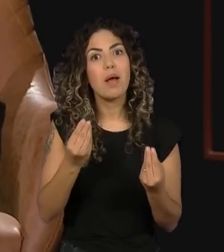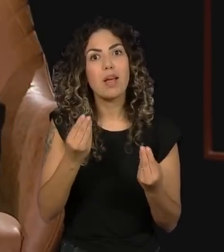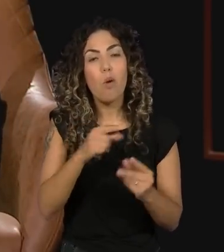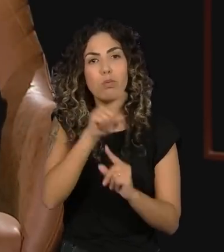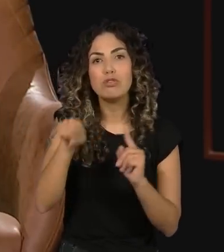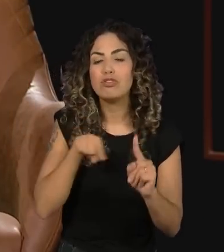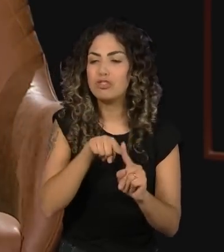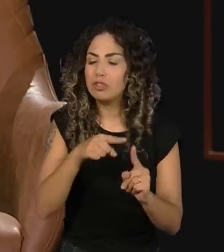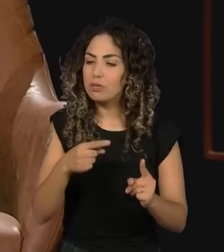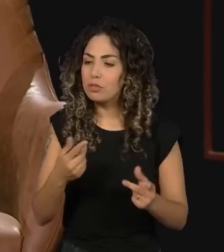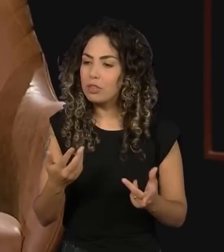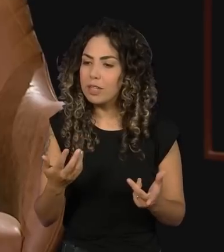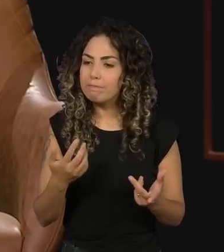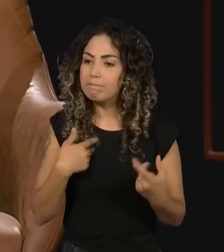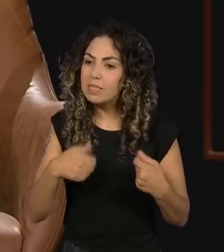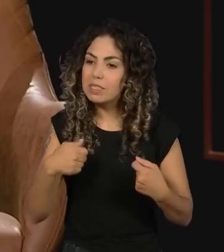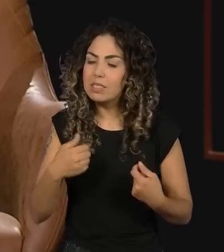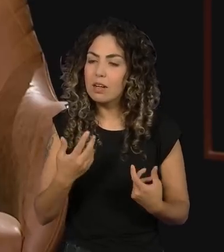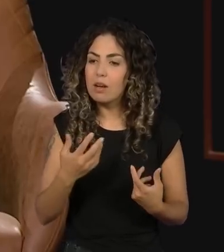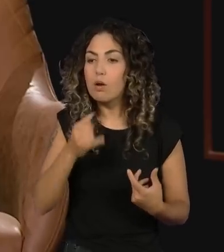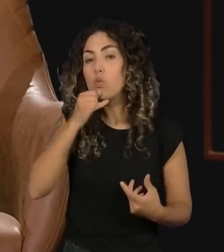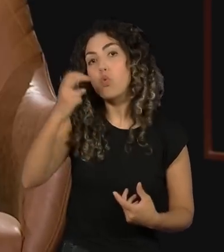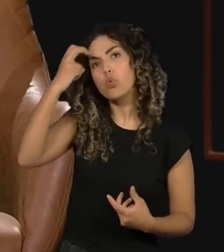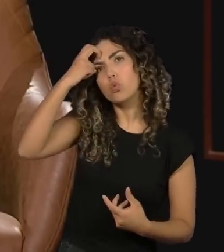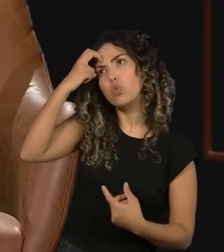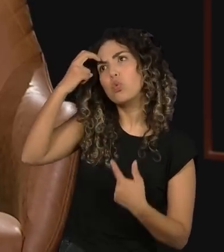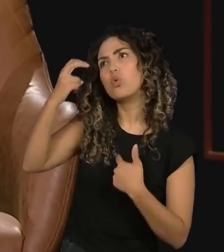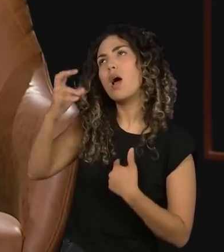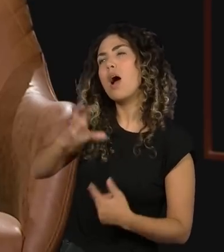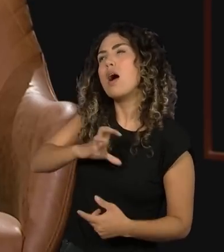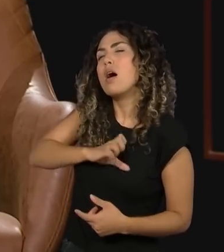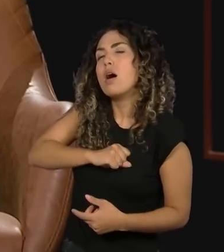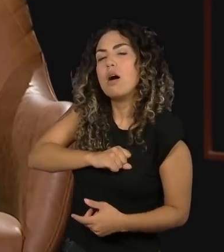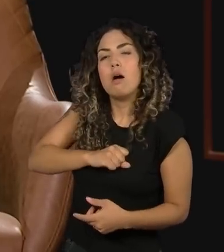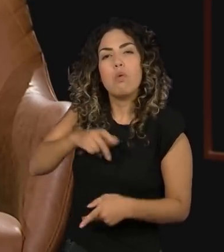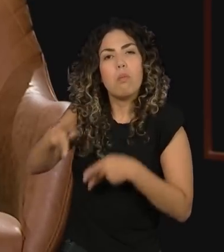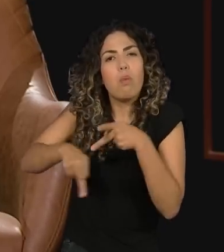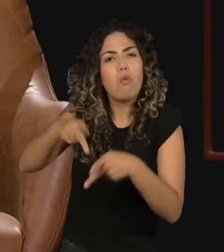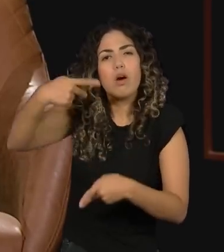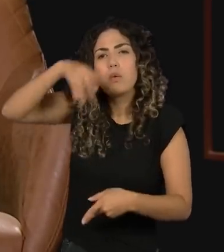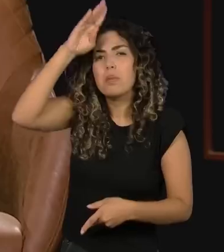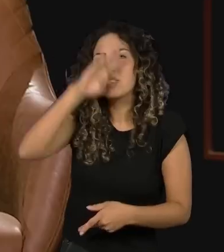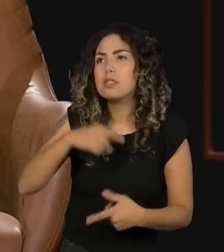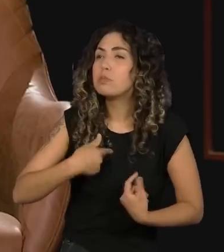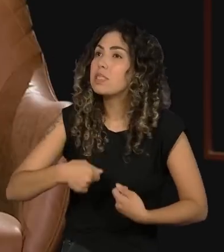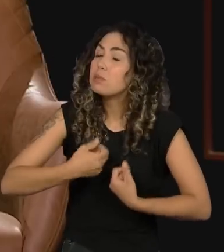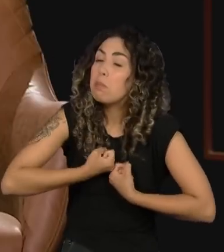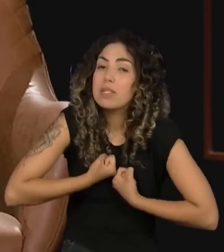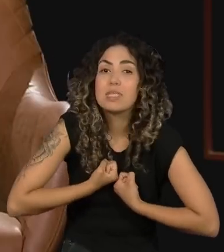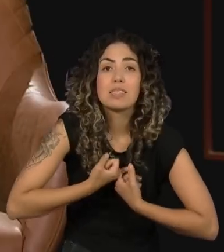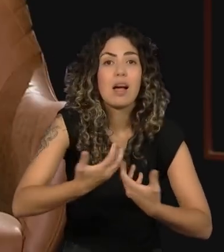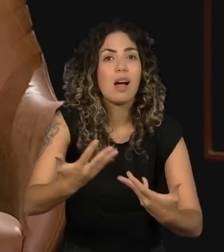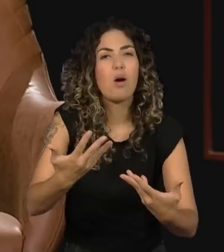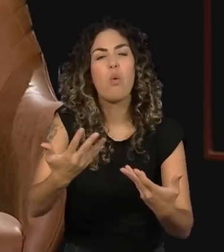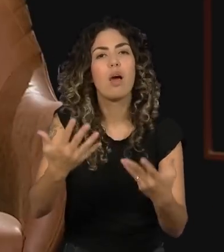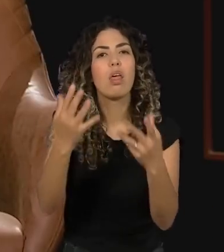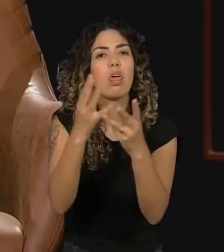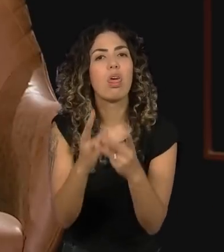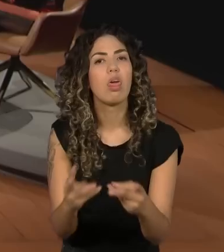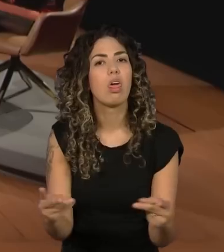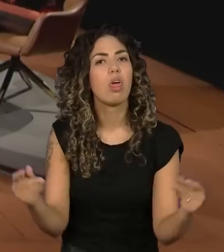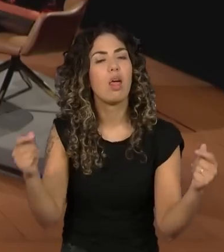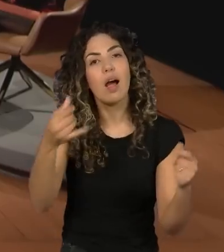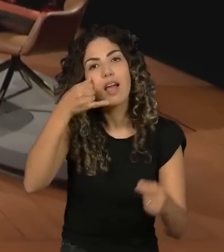expressar esse amor pela cultura popular brasileira e não deixar a estrada